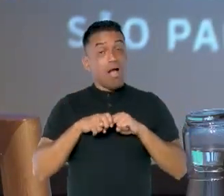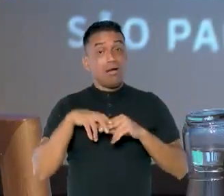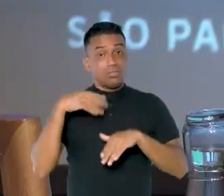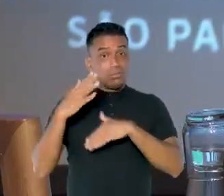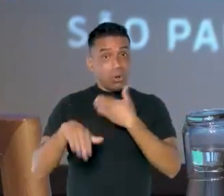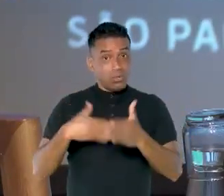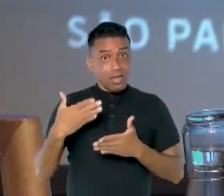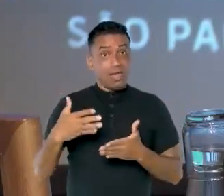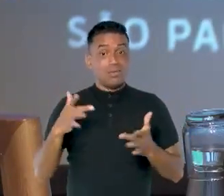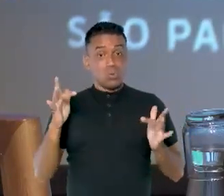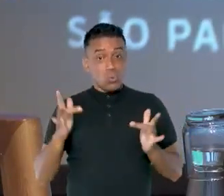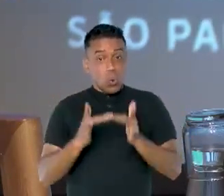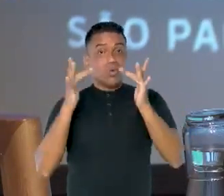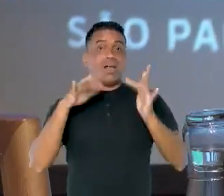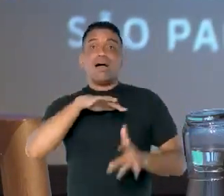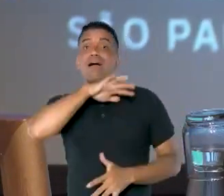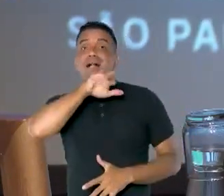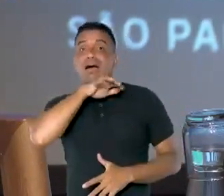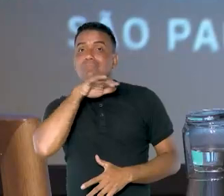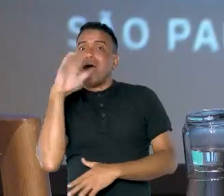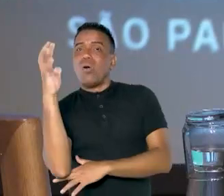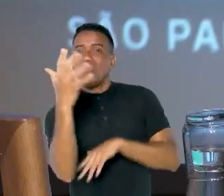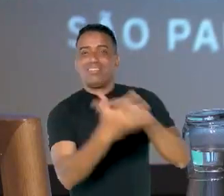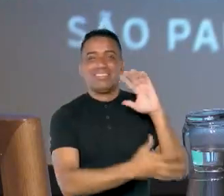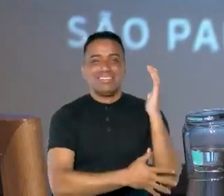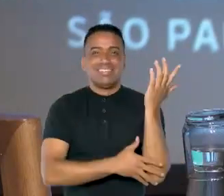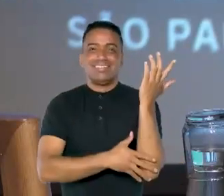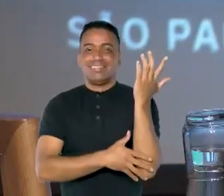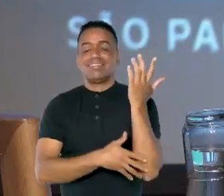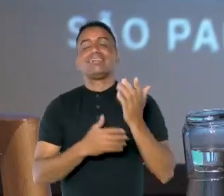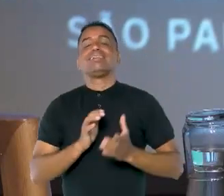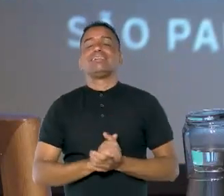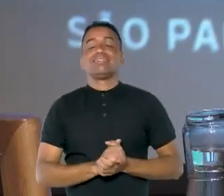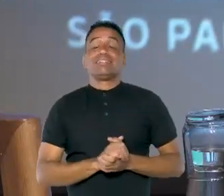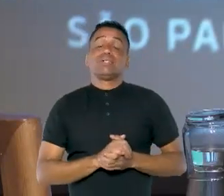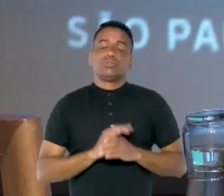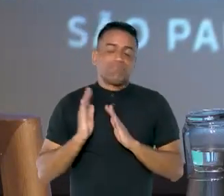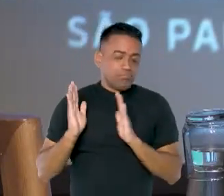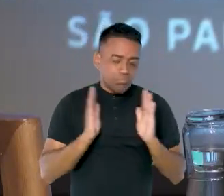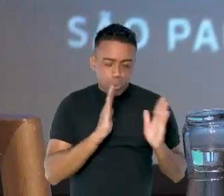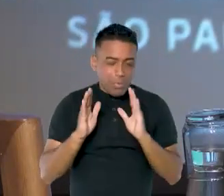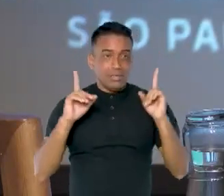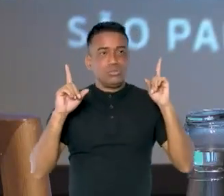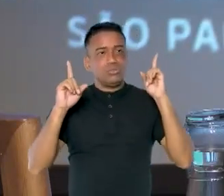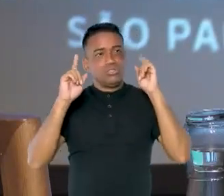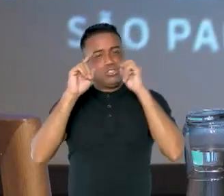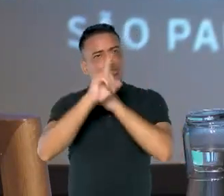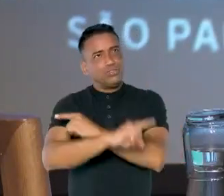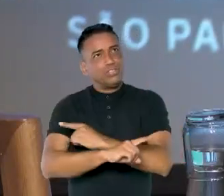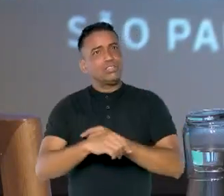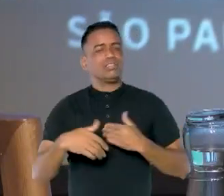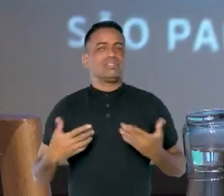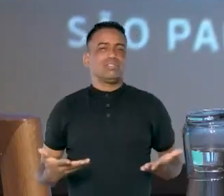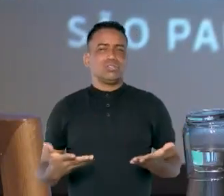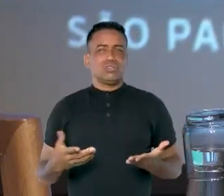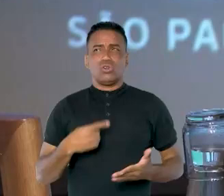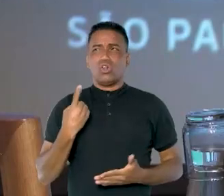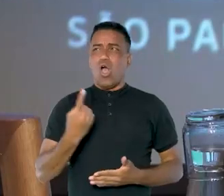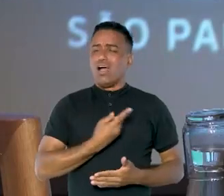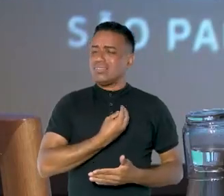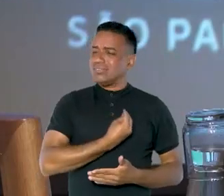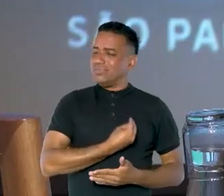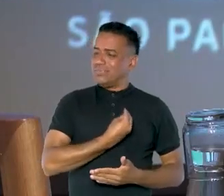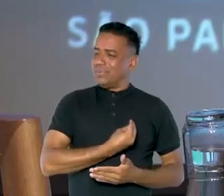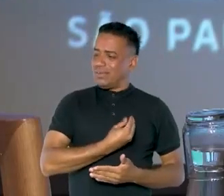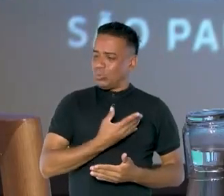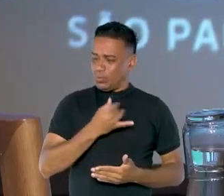processo. Então, eu diria que o momento é muito difícil, que nós estamos mais assim vivendo o que eu